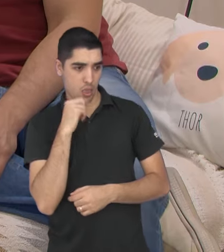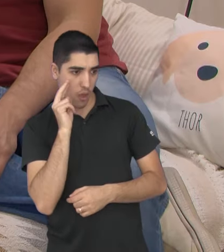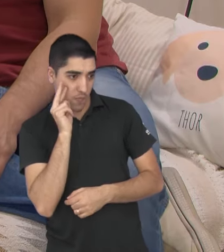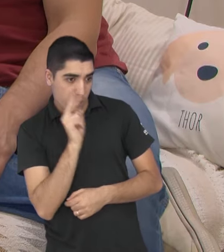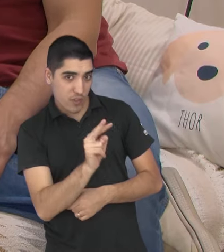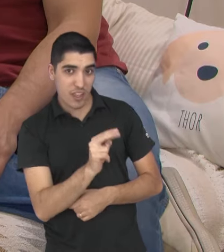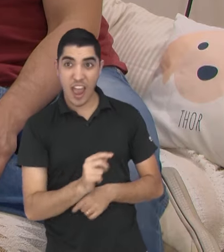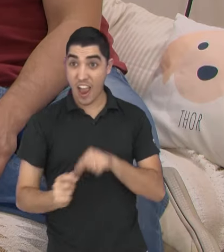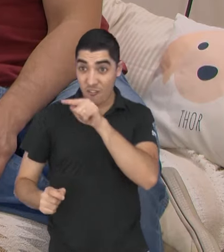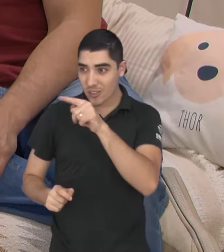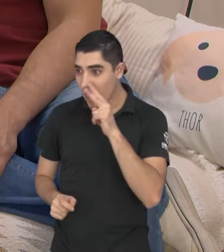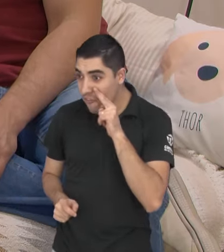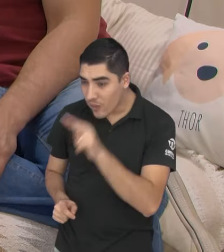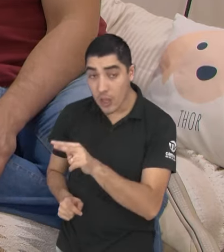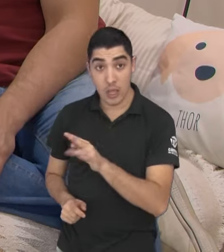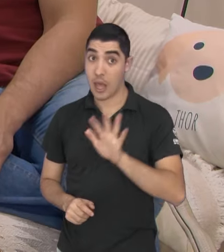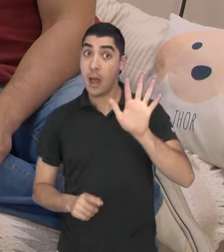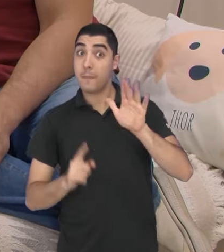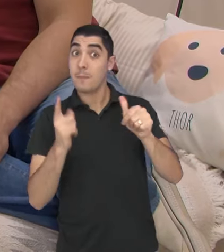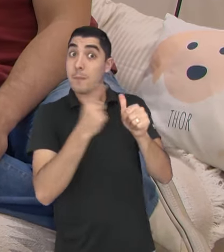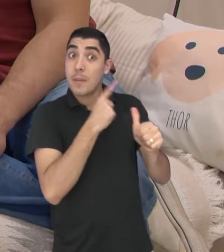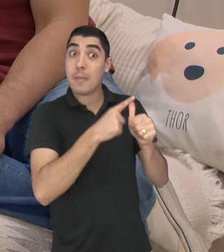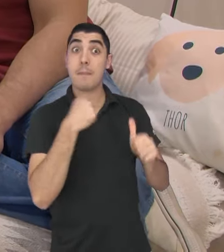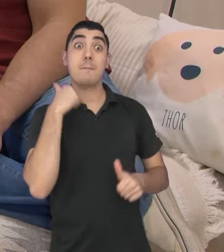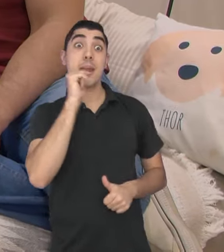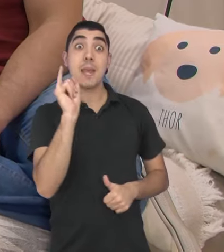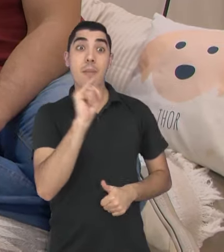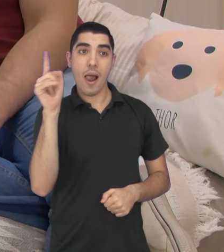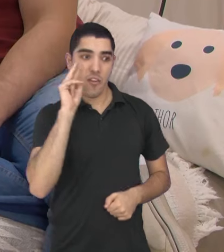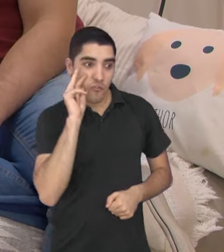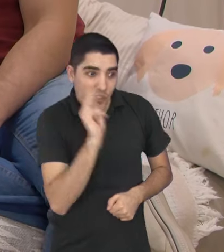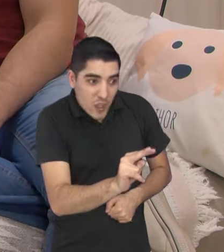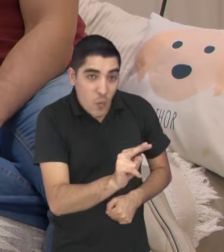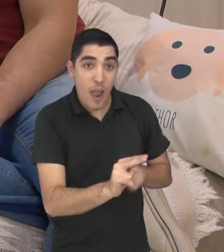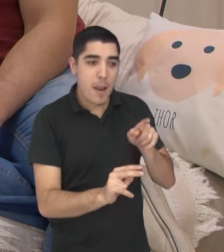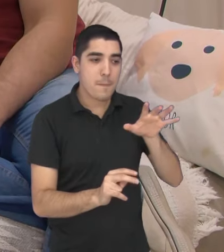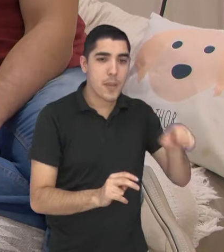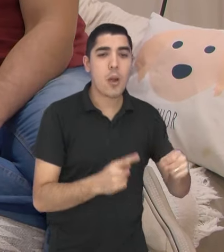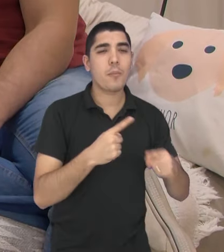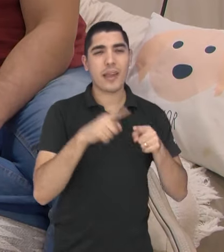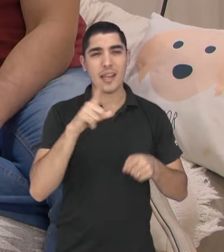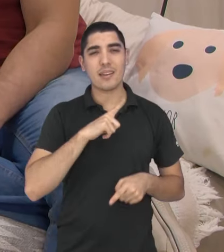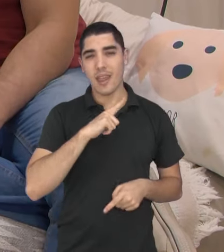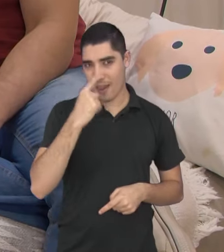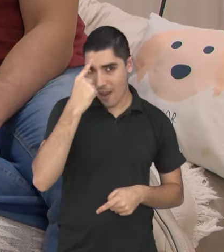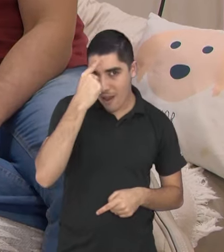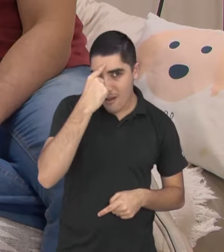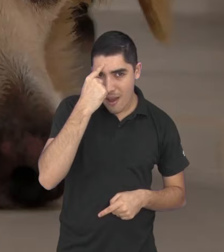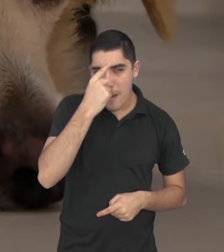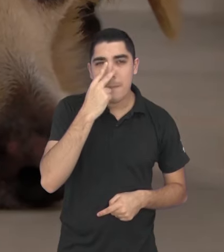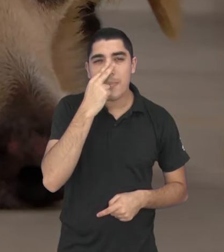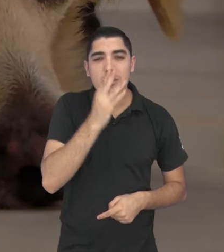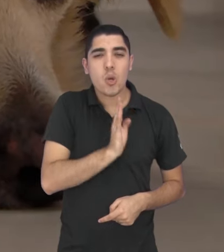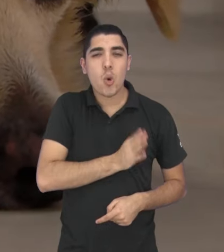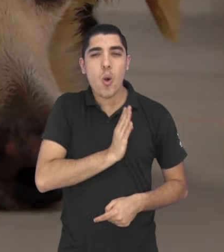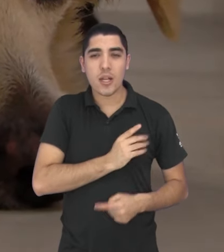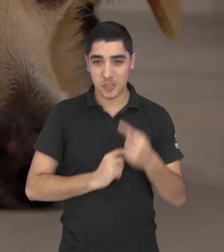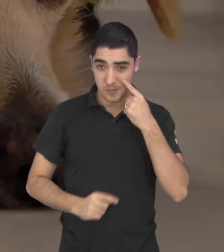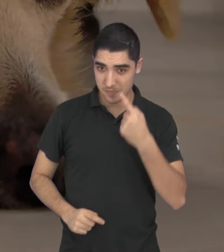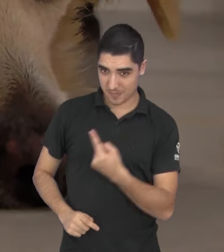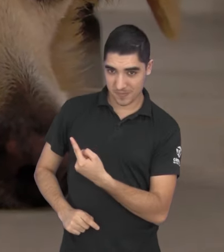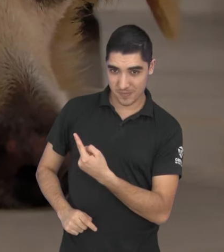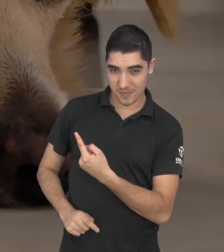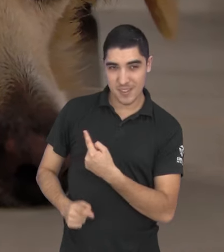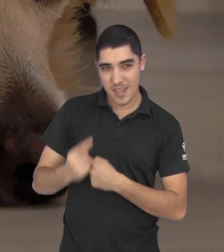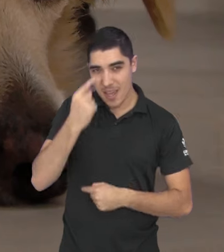se interessou foi você. Não, primeiro foi minha irmã. E aí foi muito engraçado, porque ele tem uma manchinha na cabeça, ele tem tipo um coraçãozinho na cabeça.